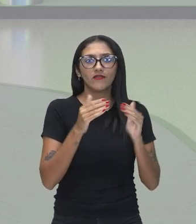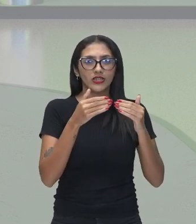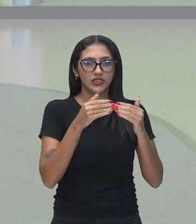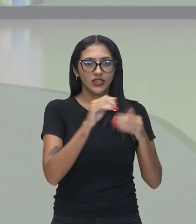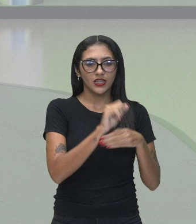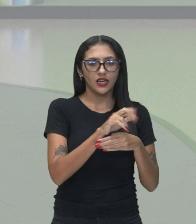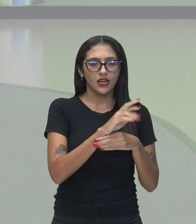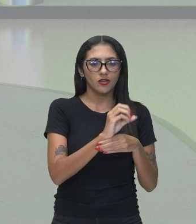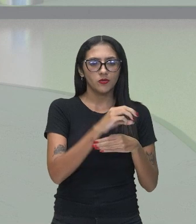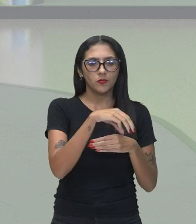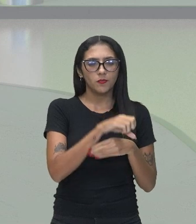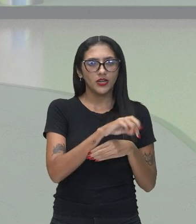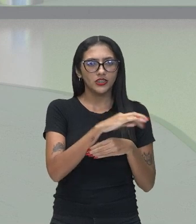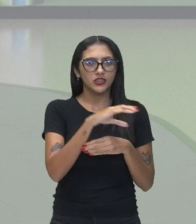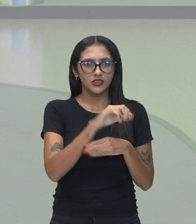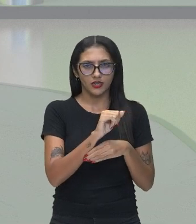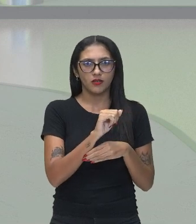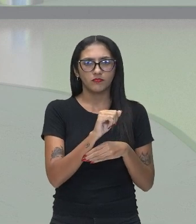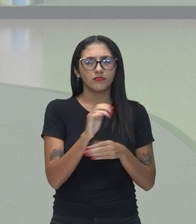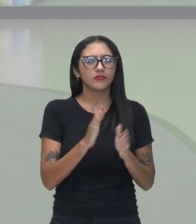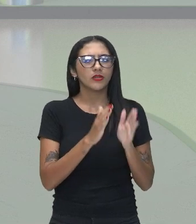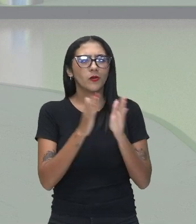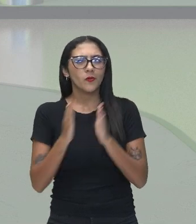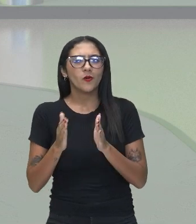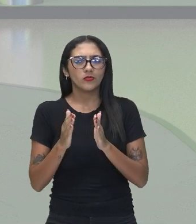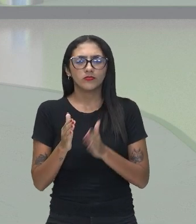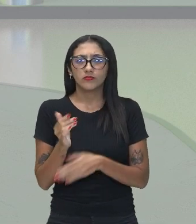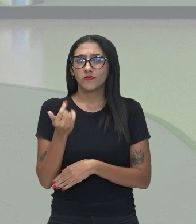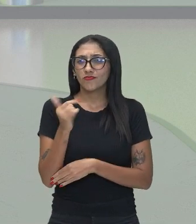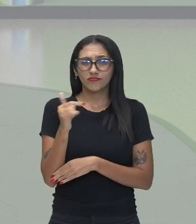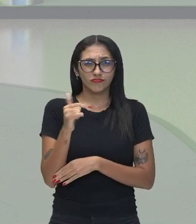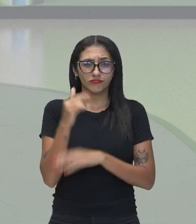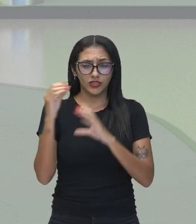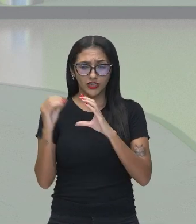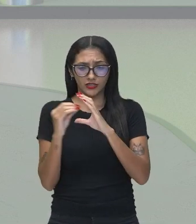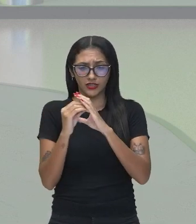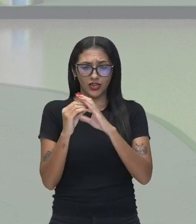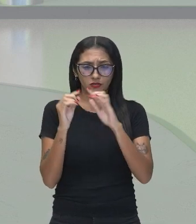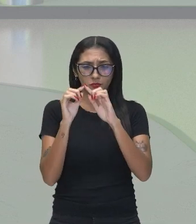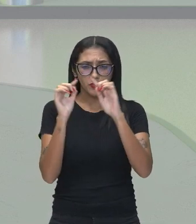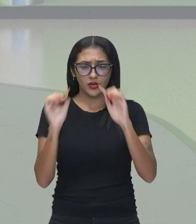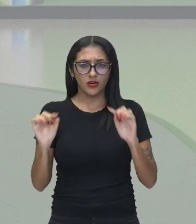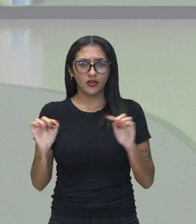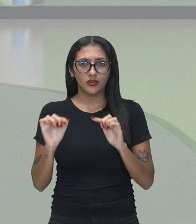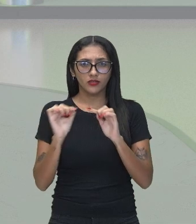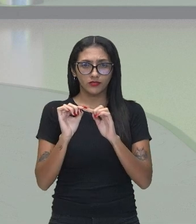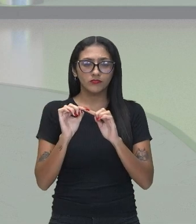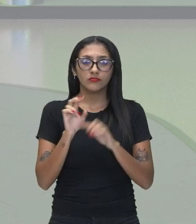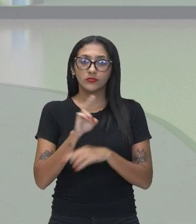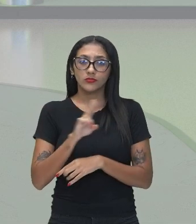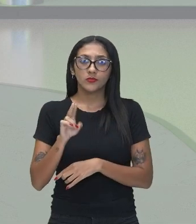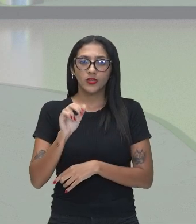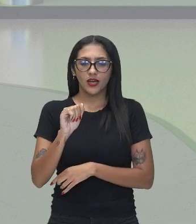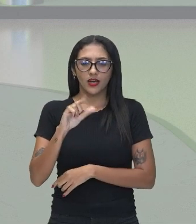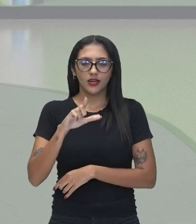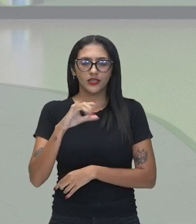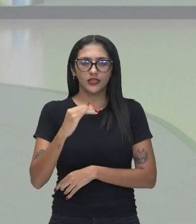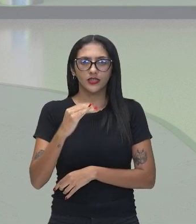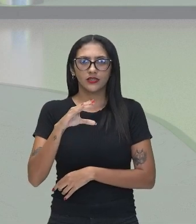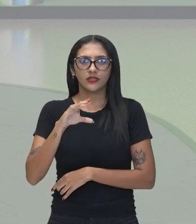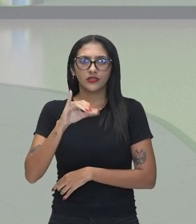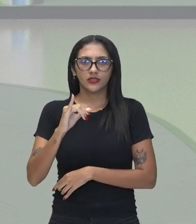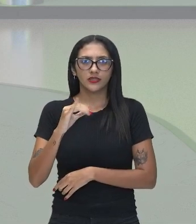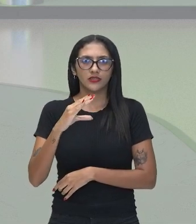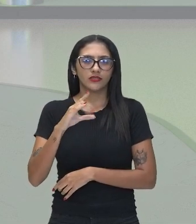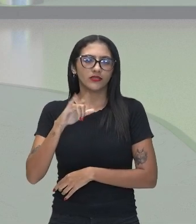Cadeia fechada aromática. Se não tiver o núcleo aromático, é uma cadeia fechada alicíclica. Só